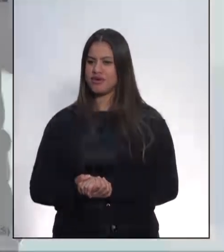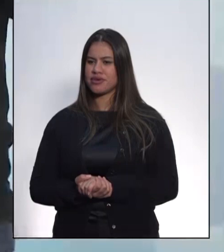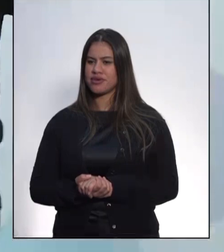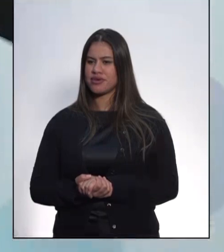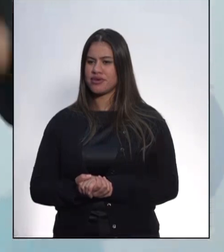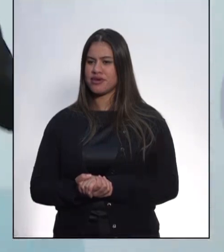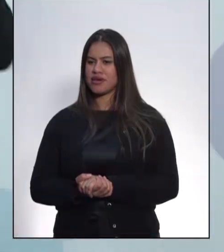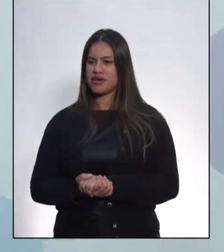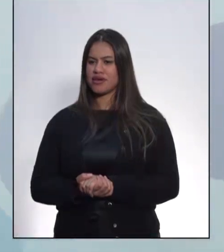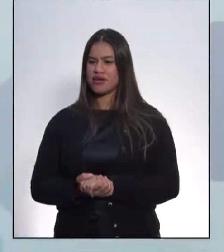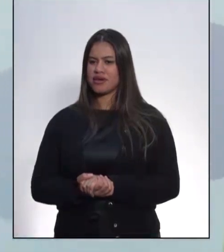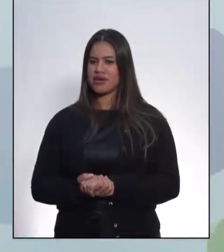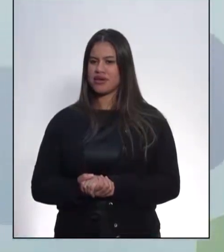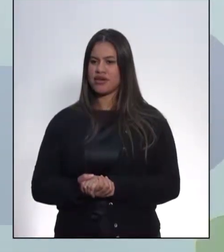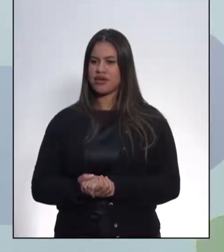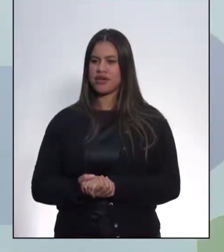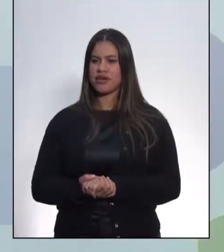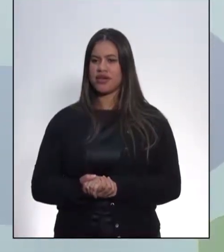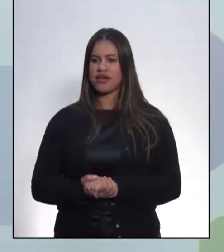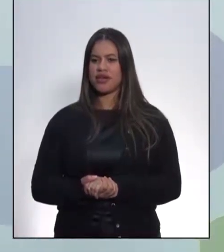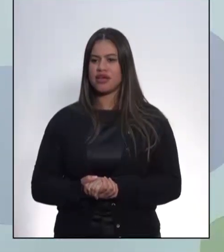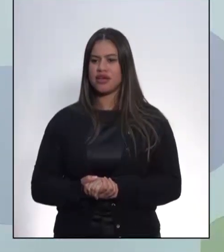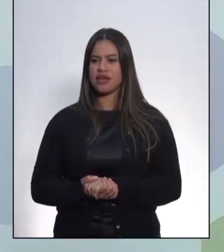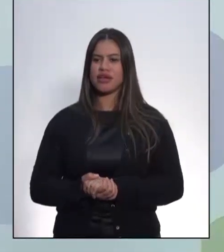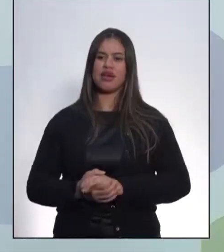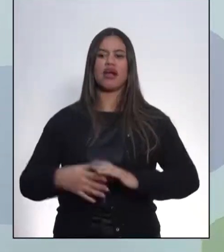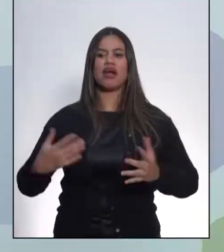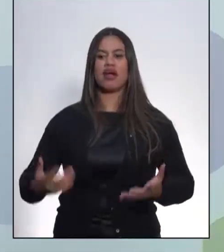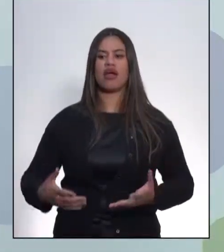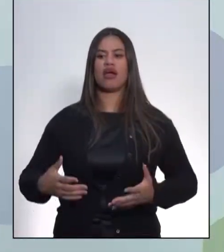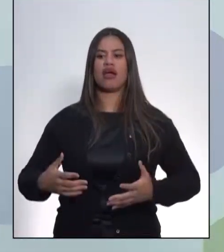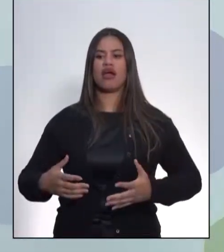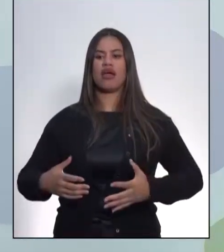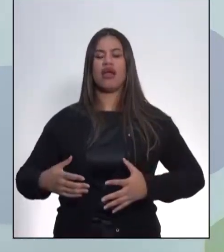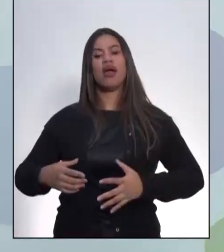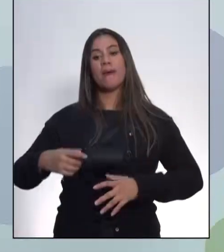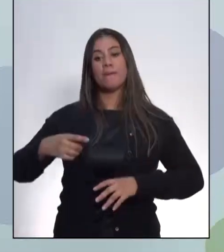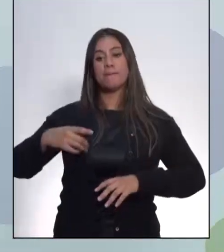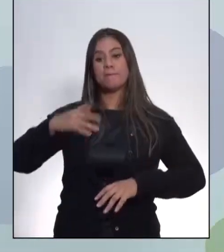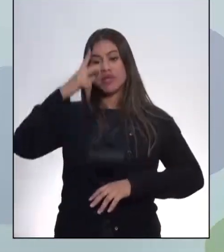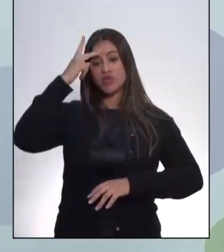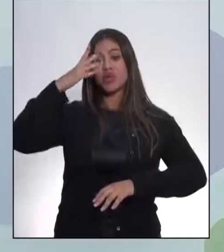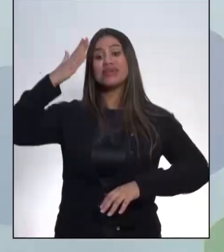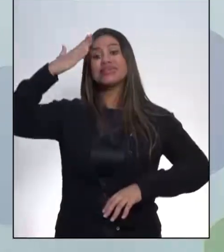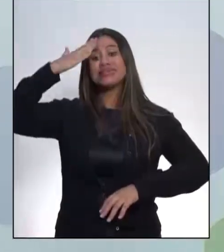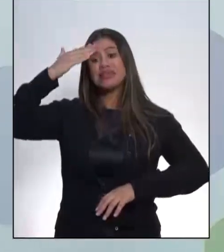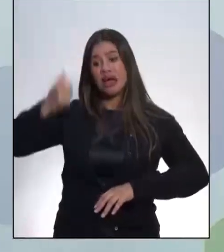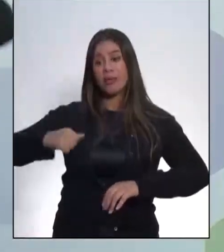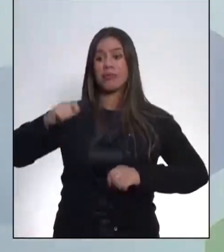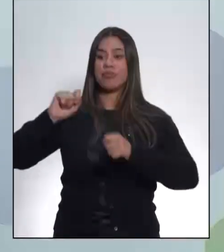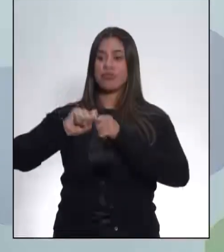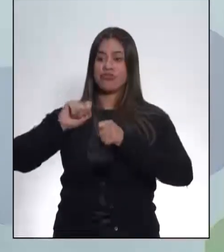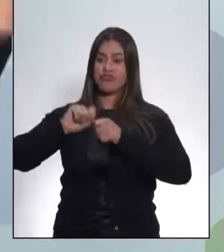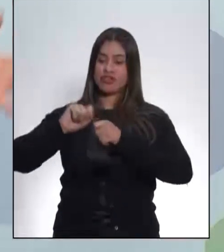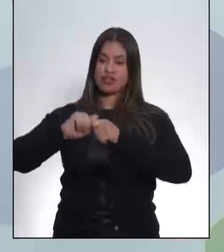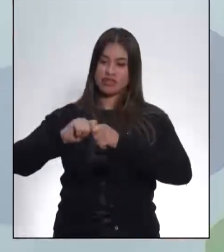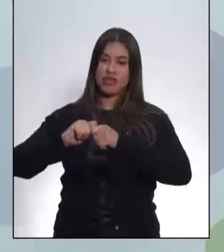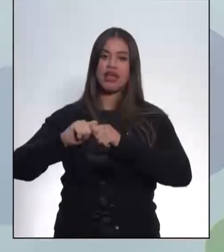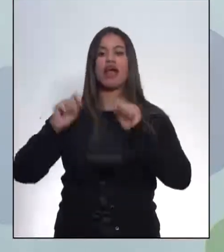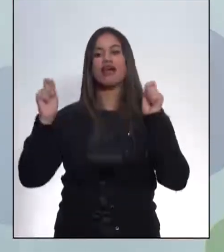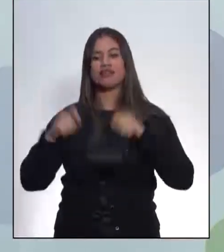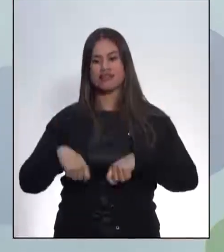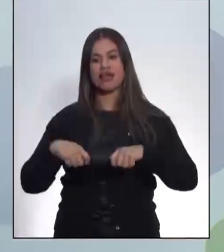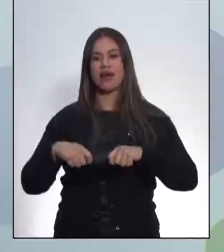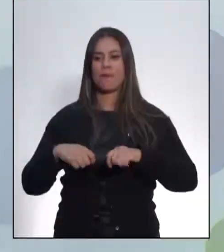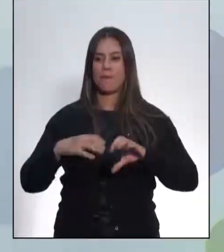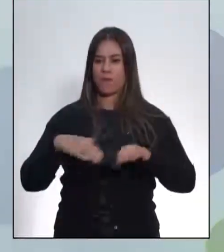de barro, é saber fazer a panela de barro, que é patrimônio imaterial do povo capixaba. Porque lá no Espírito Santo, né, eles adoram